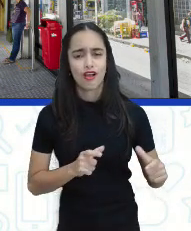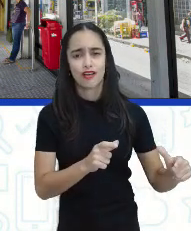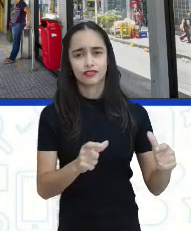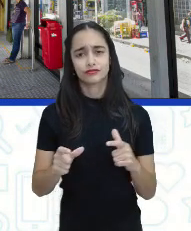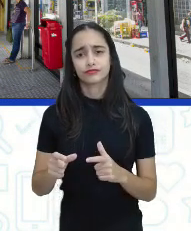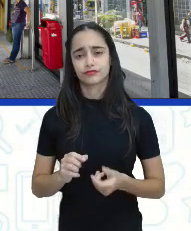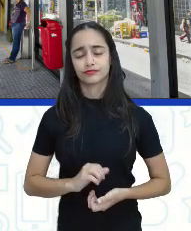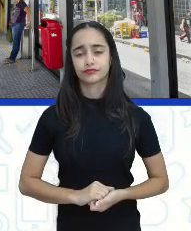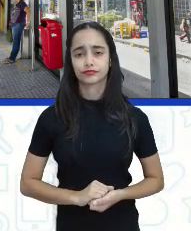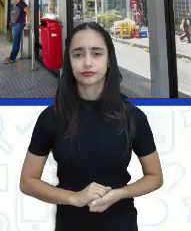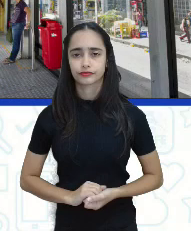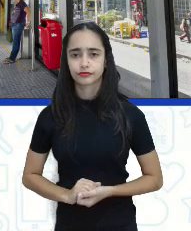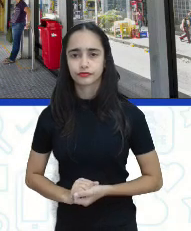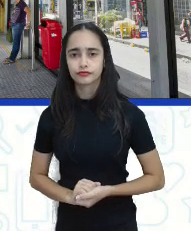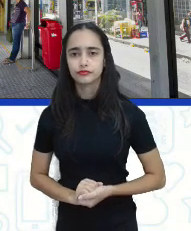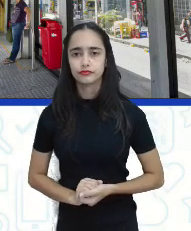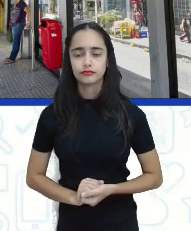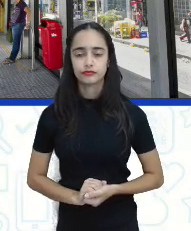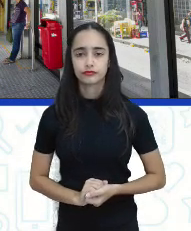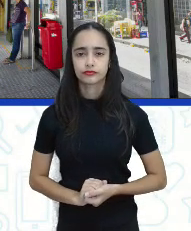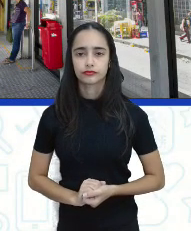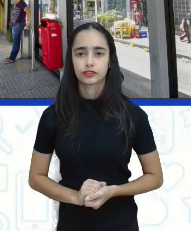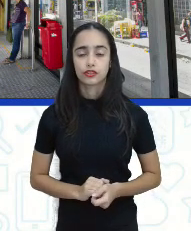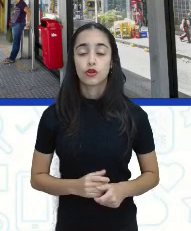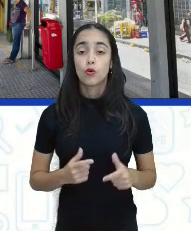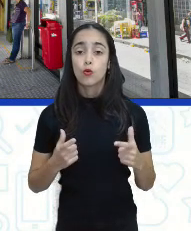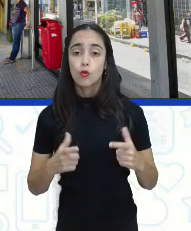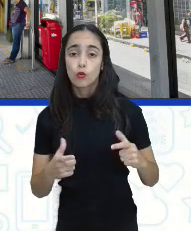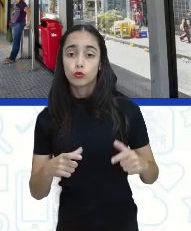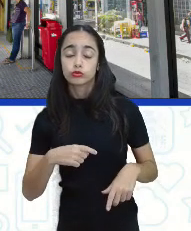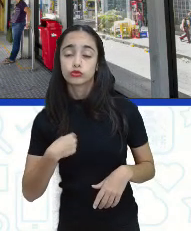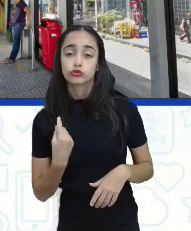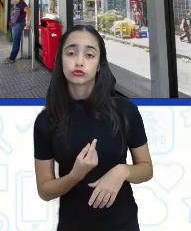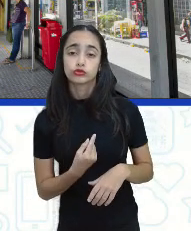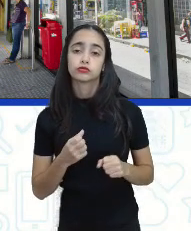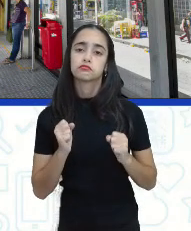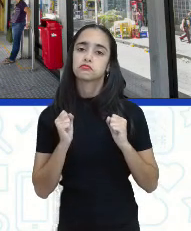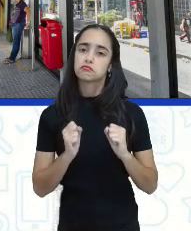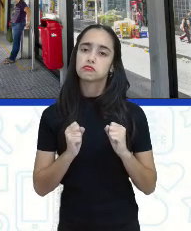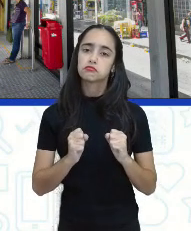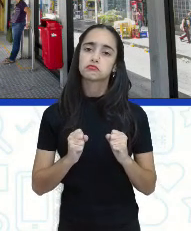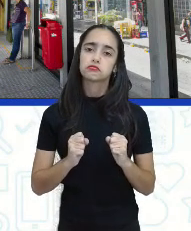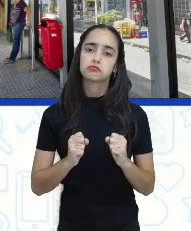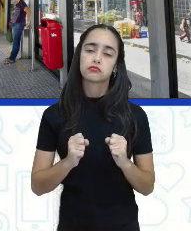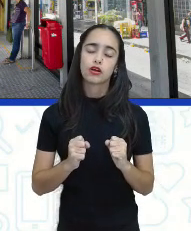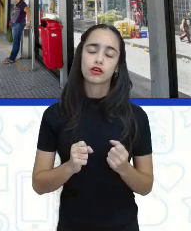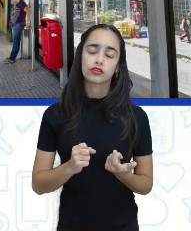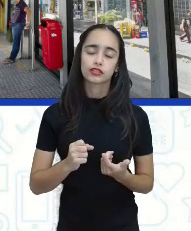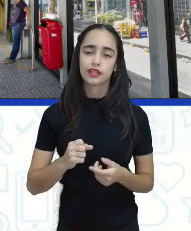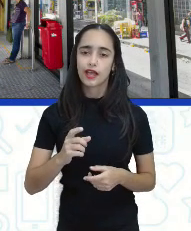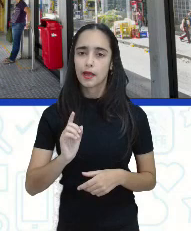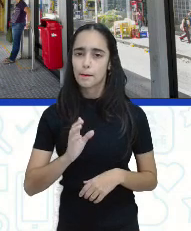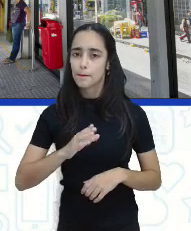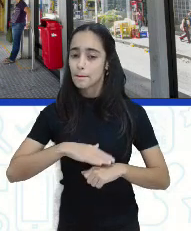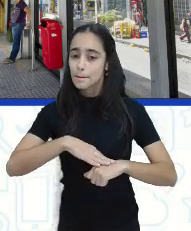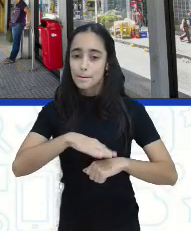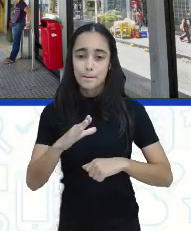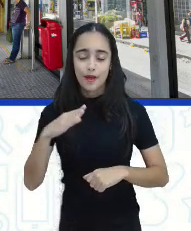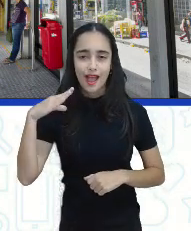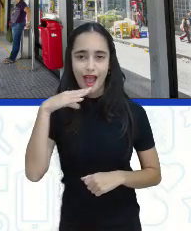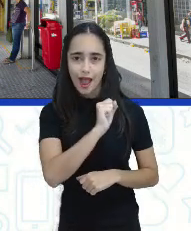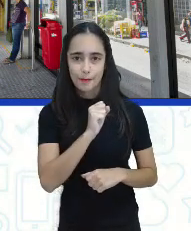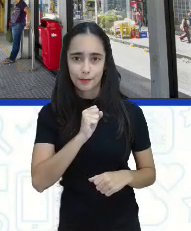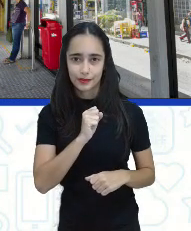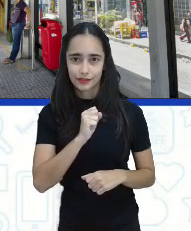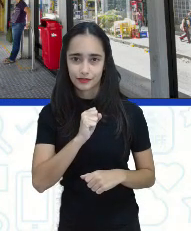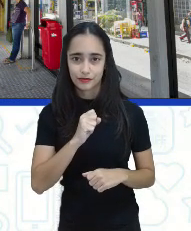aí, esses trechos, onde deveria ser então que é muito mais rápido, né? E até de fato né? Quando a gente